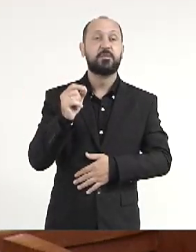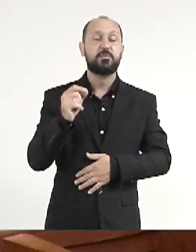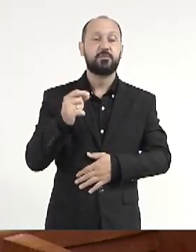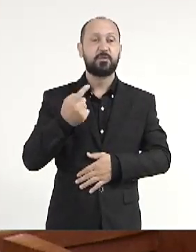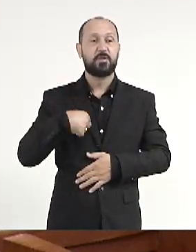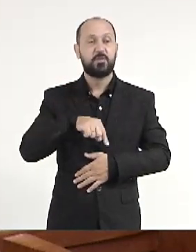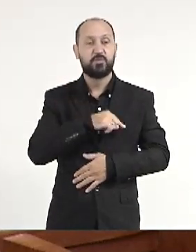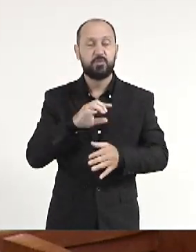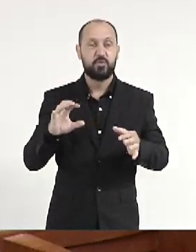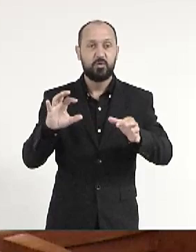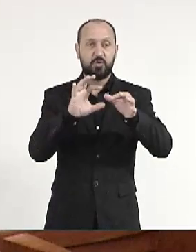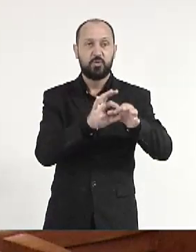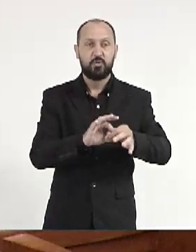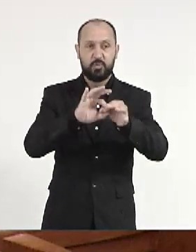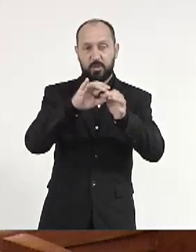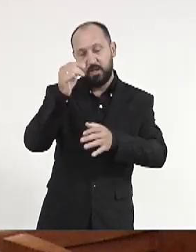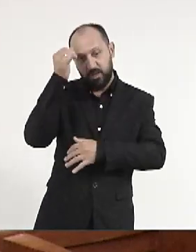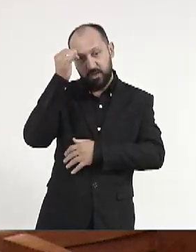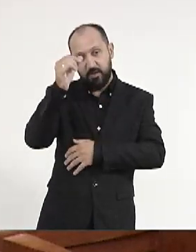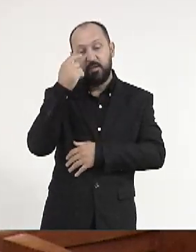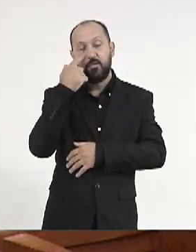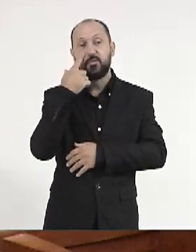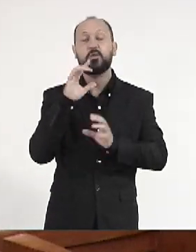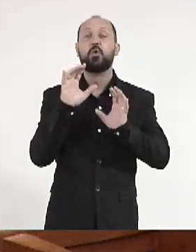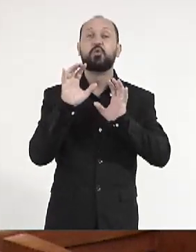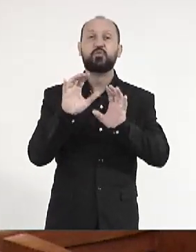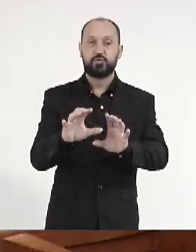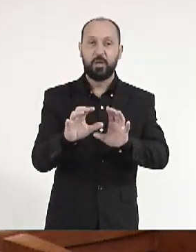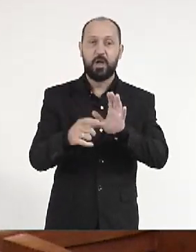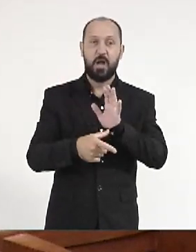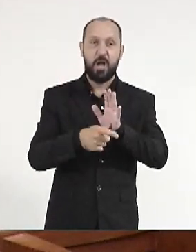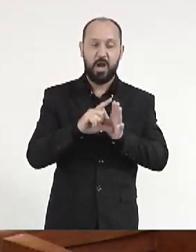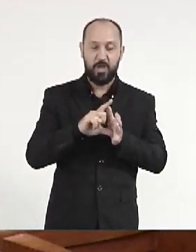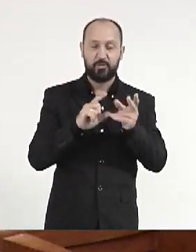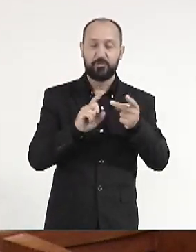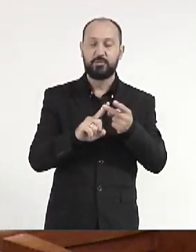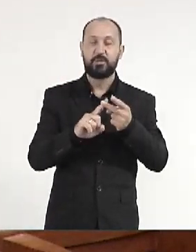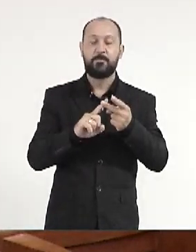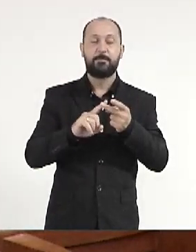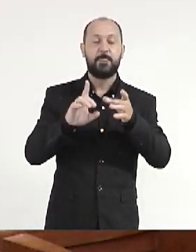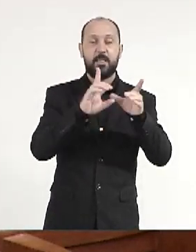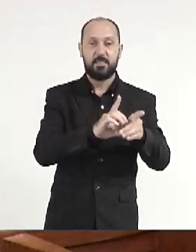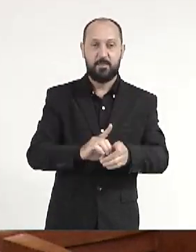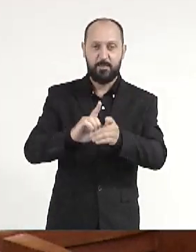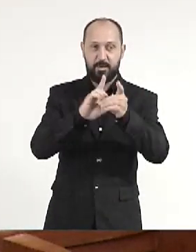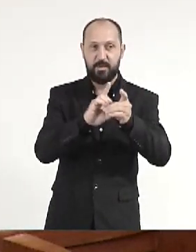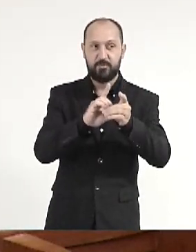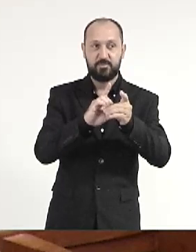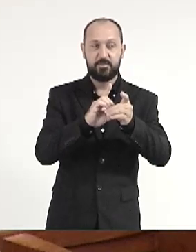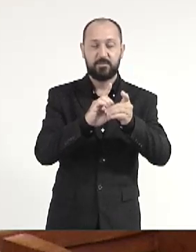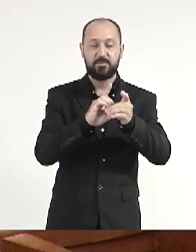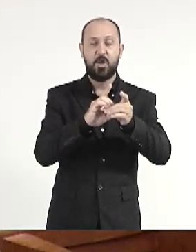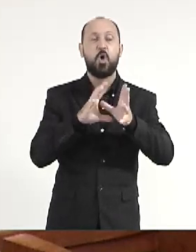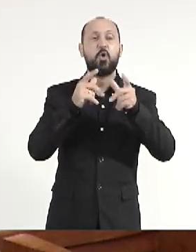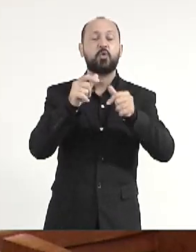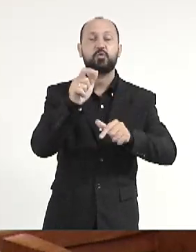se una e combata todas as formas antidemocráticas, todas as formas que se